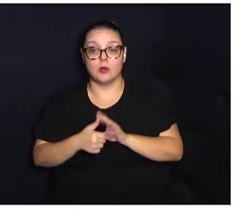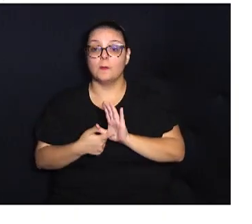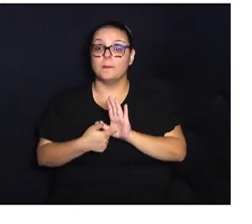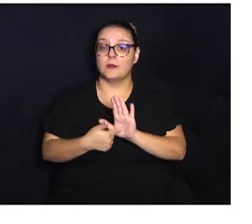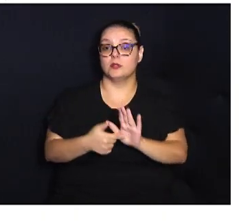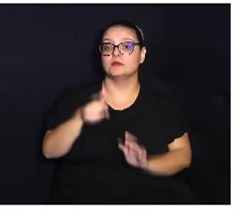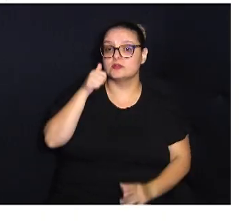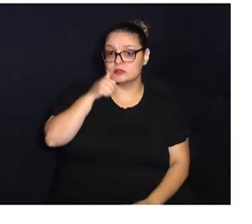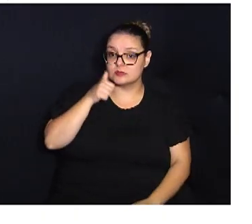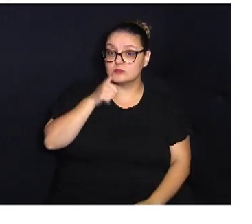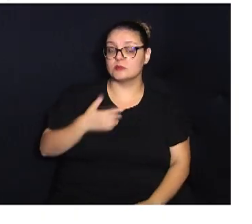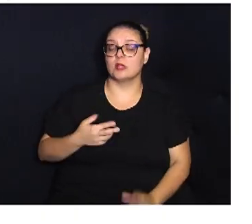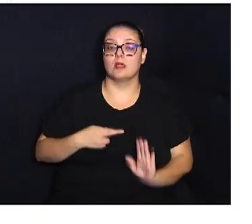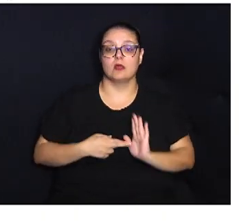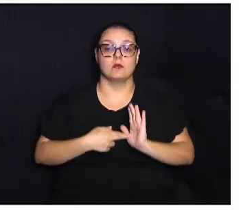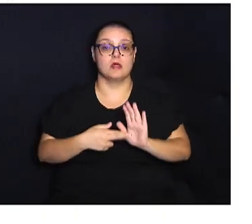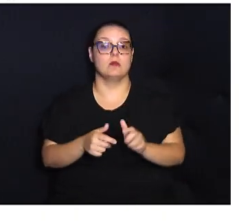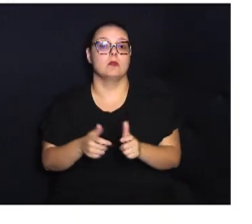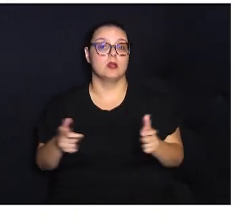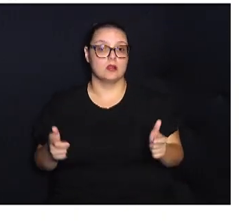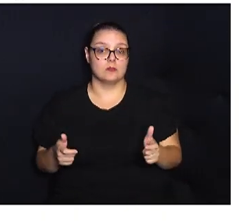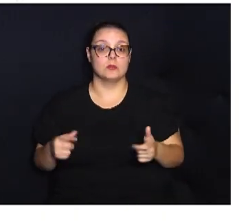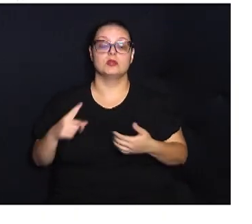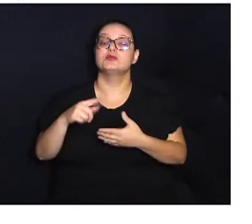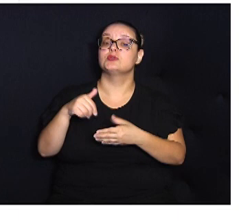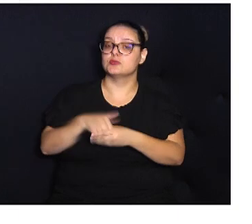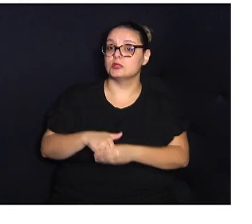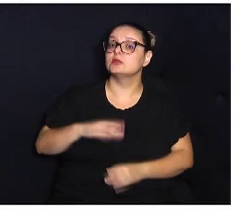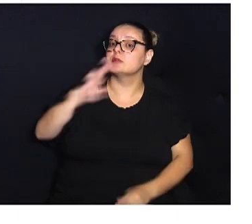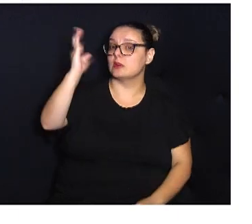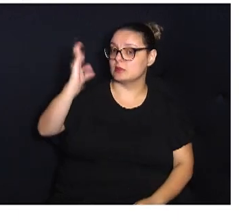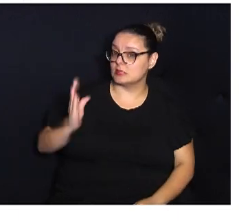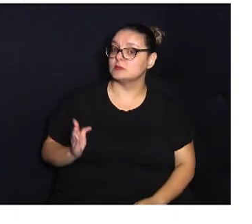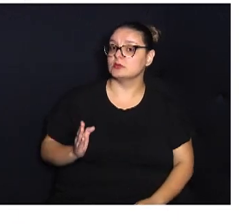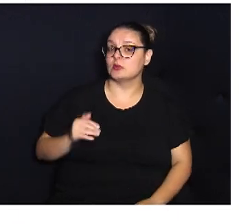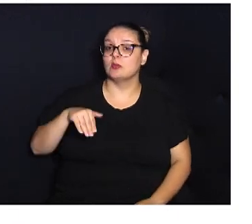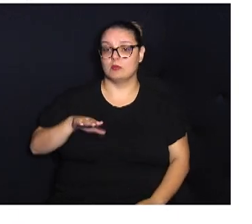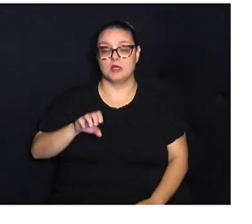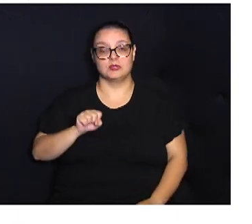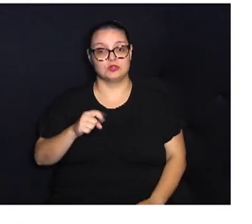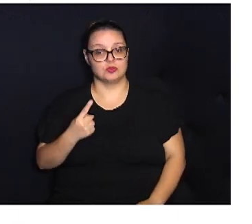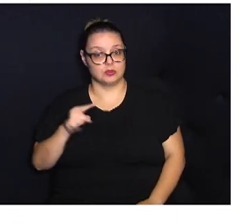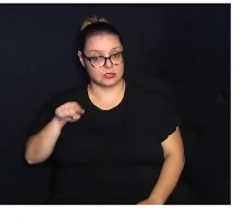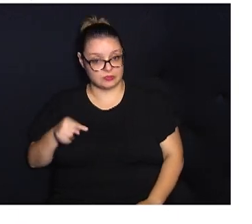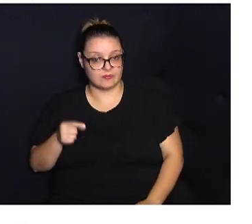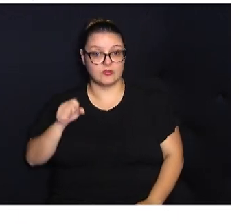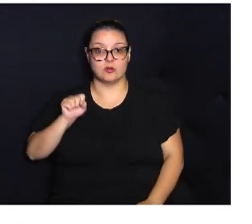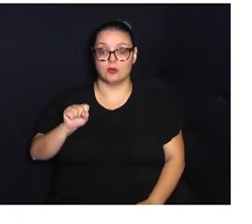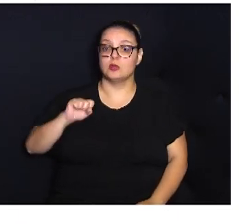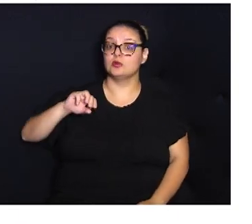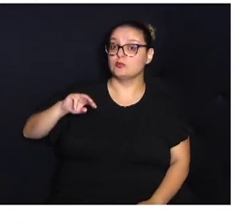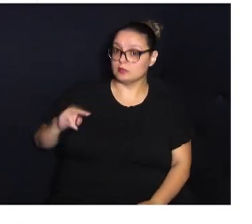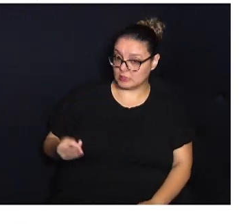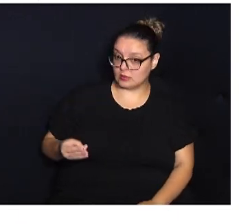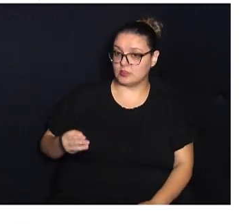as mulheres representam a maioria do eleitorado brasileiro, com mais de 81,8 milhões de